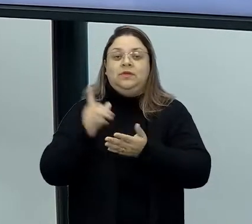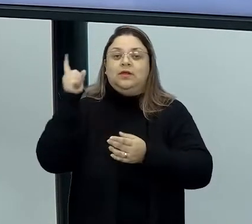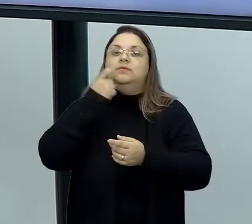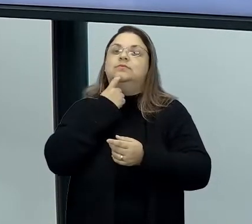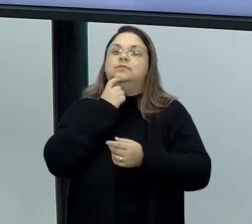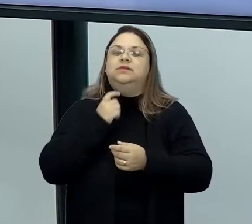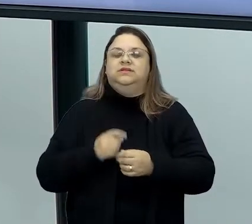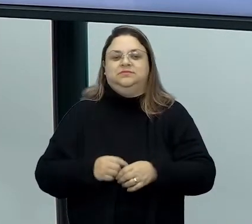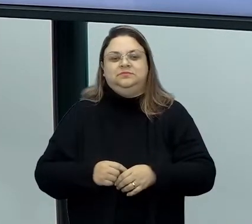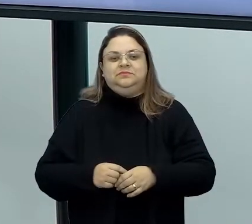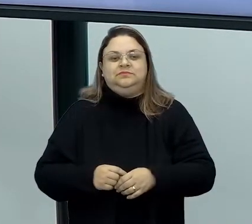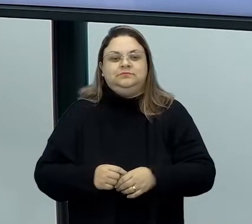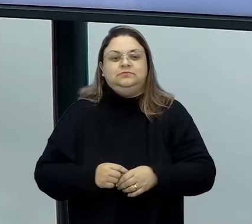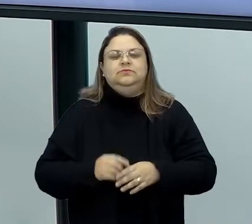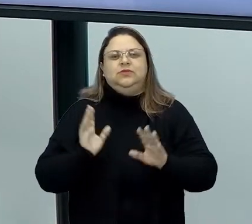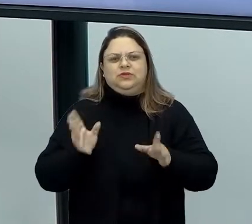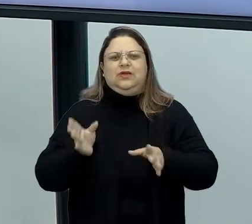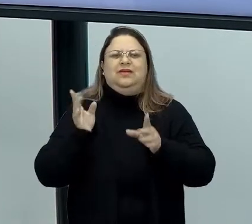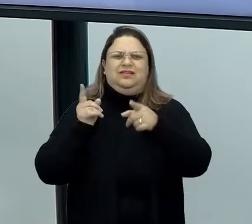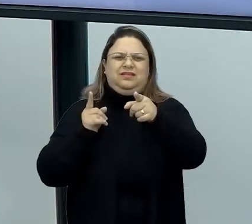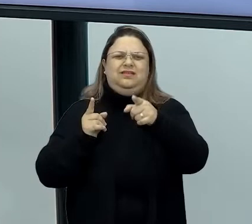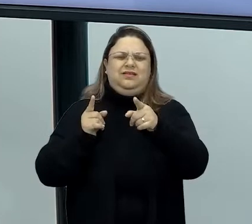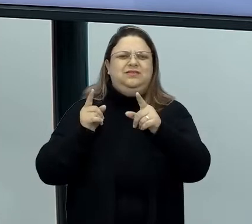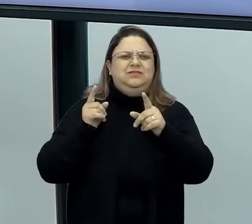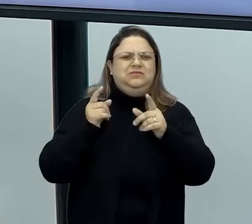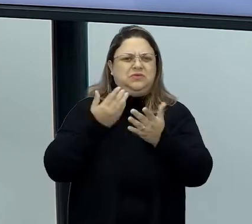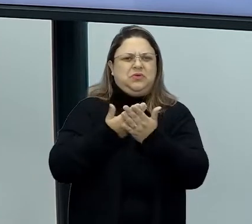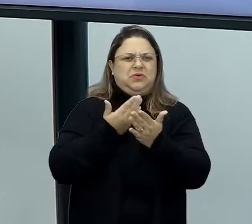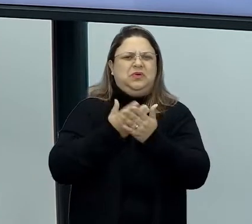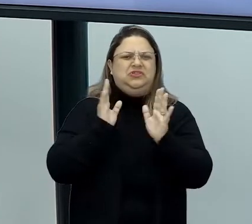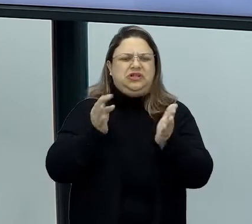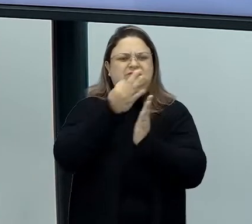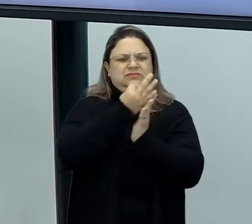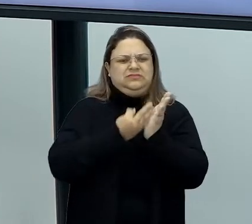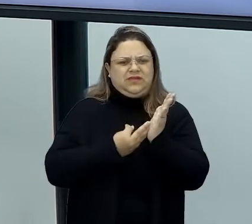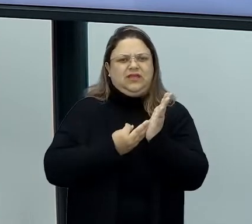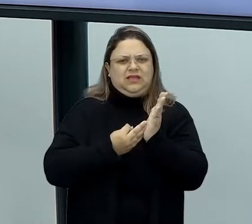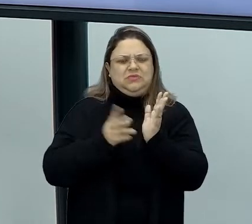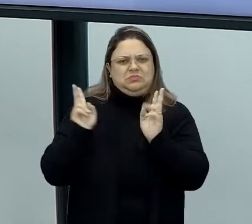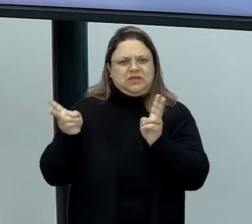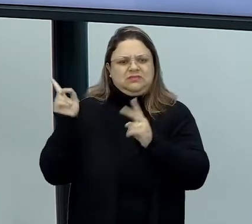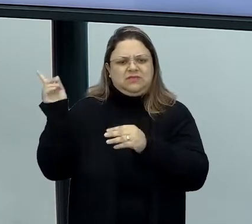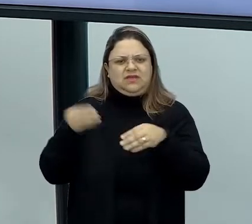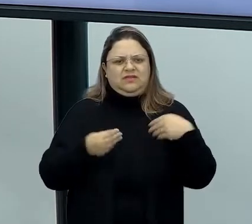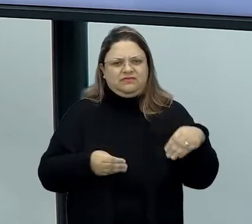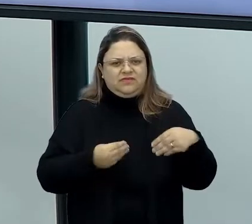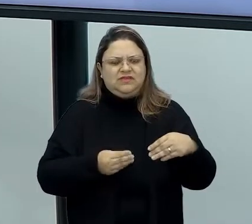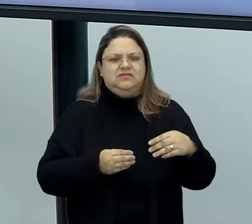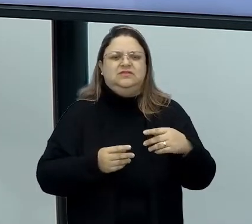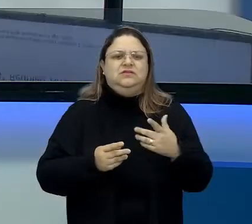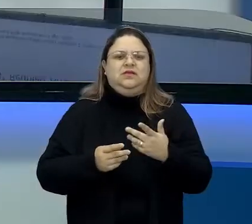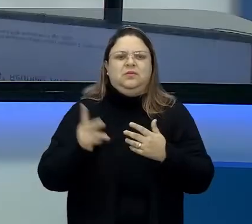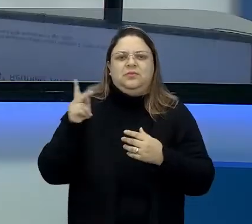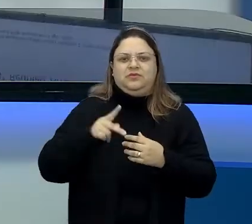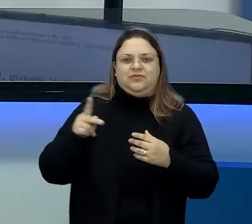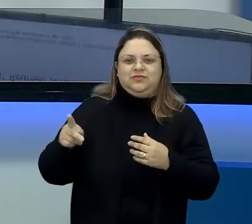acredito que vocês já tiveram aulas com textos dessa revista, né? Principalmente os professores, a professora Andréa, a professora Elaine trabalha mais até